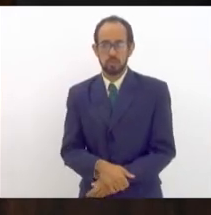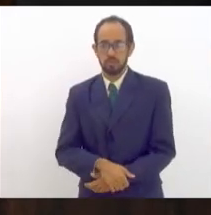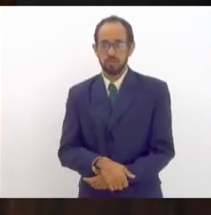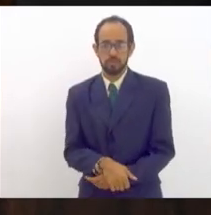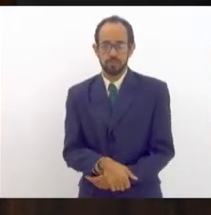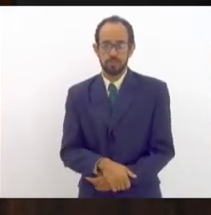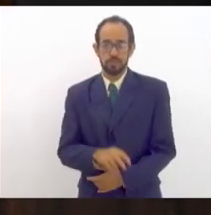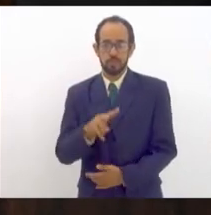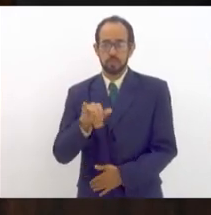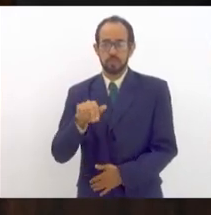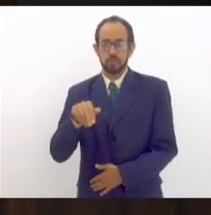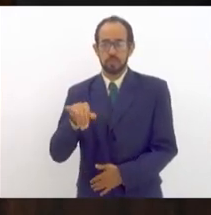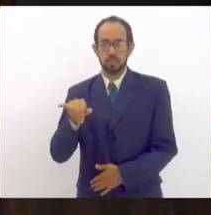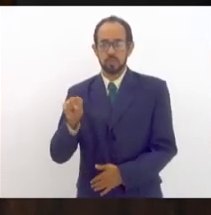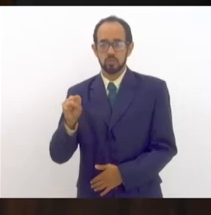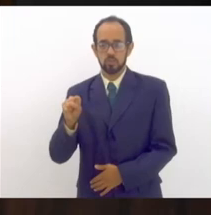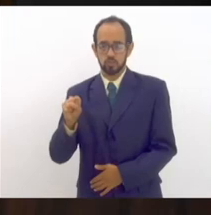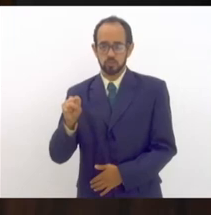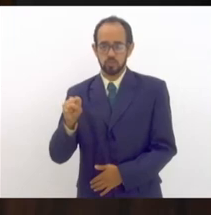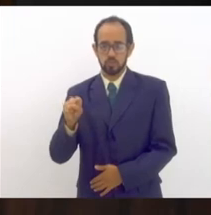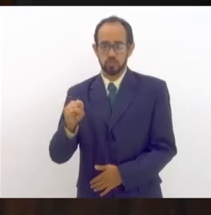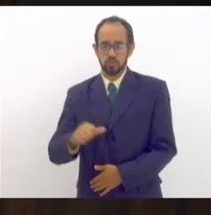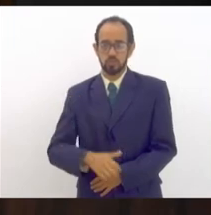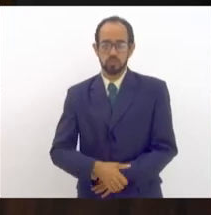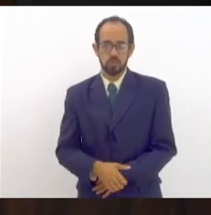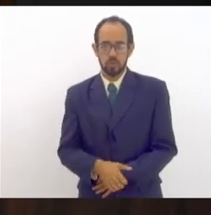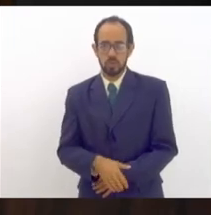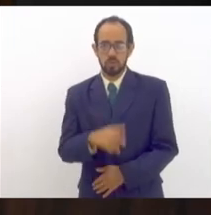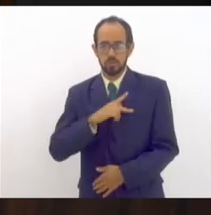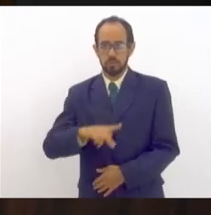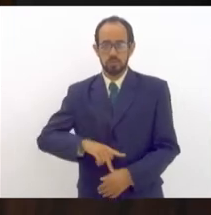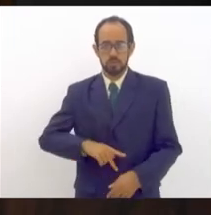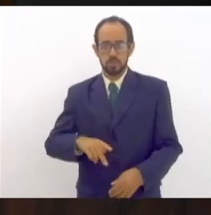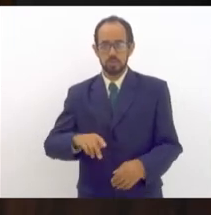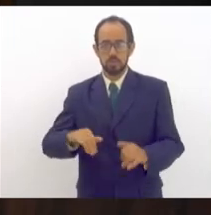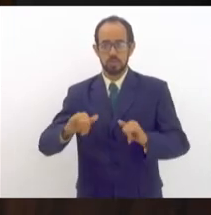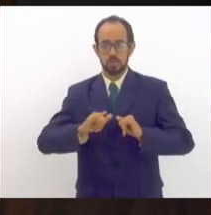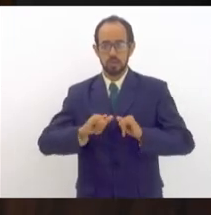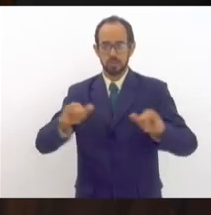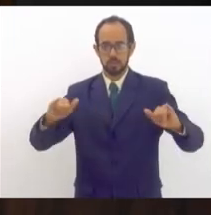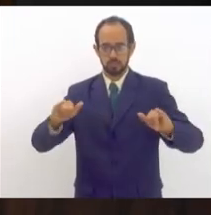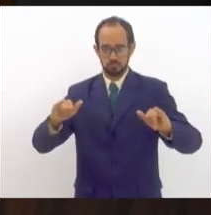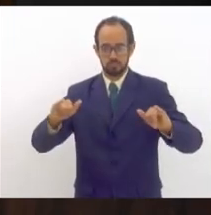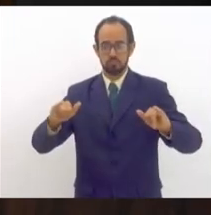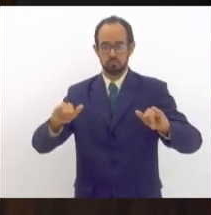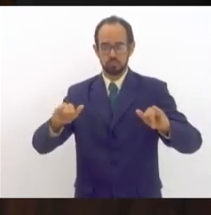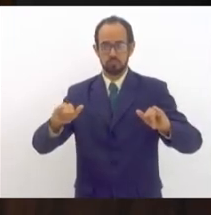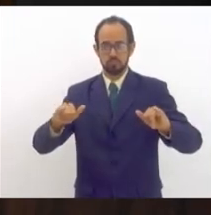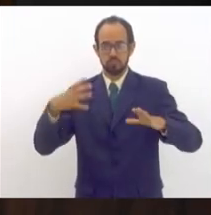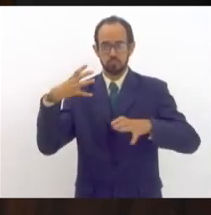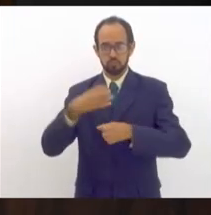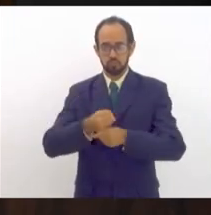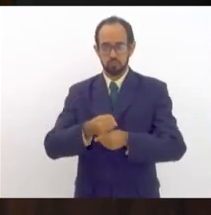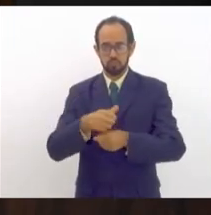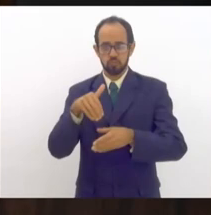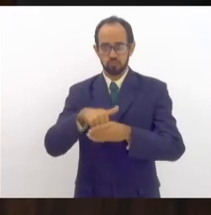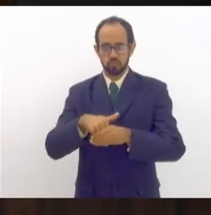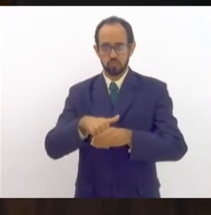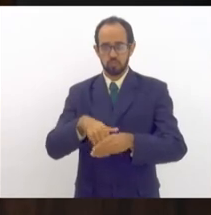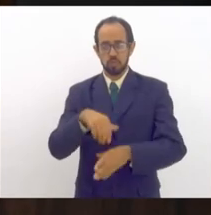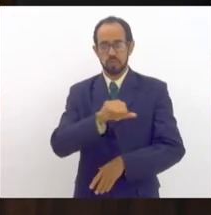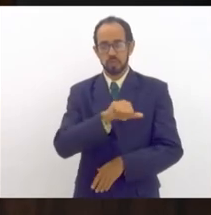Deputado Vinícius cozzolino a presidência irá proclamar o resultado votar